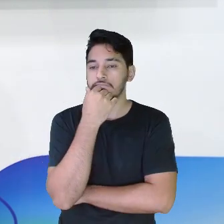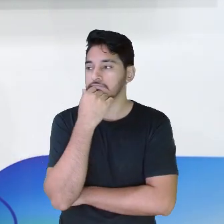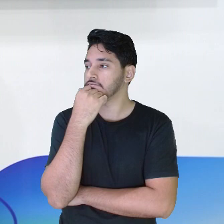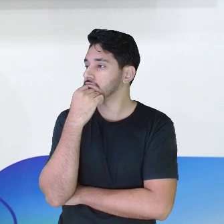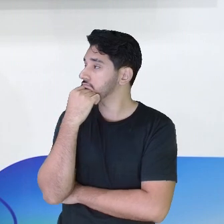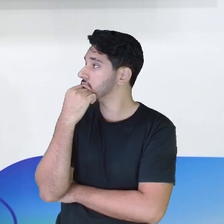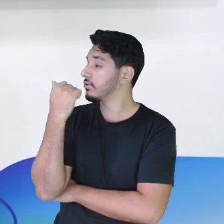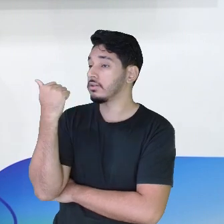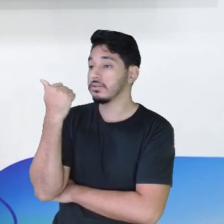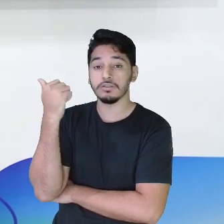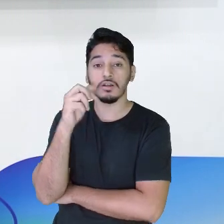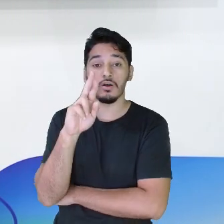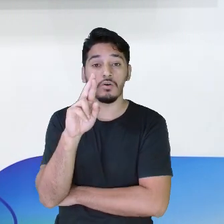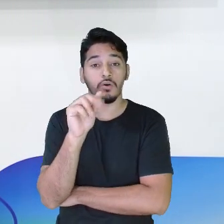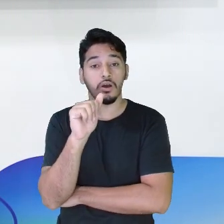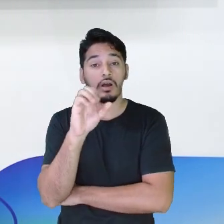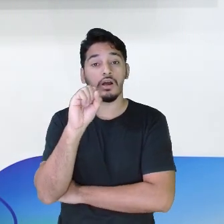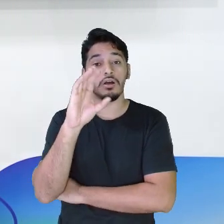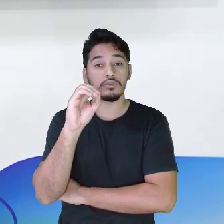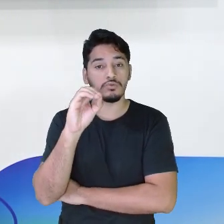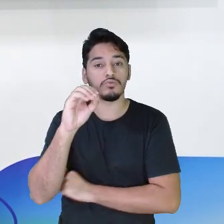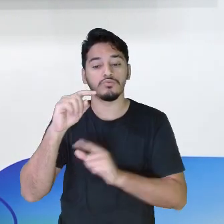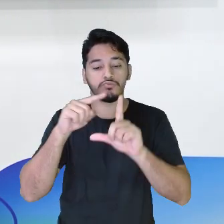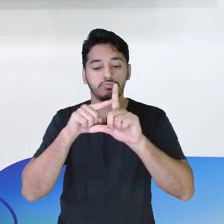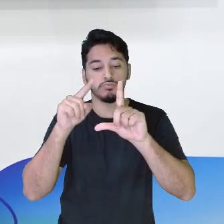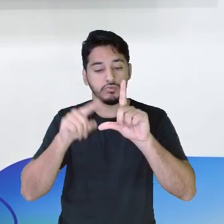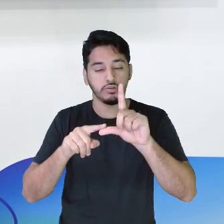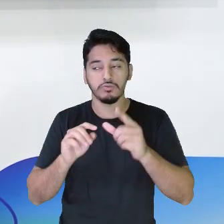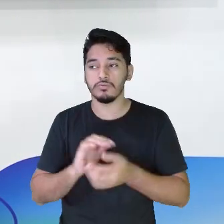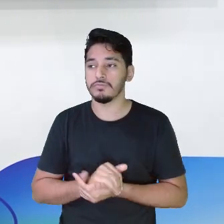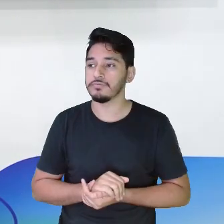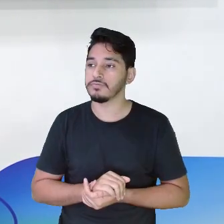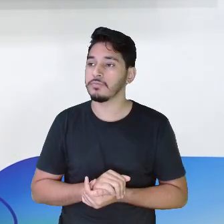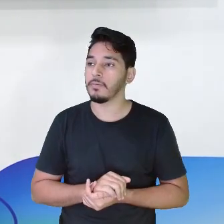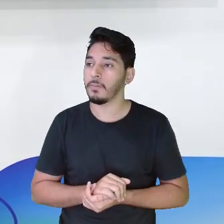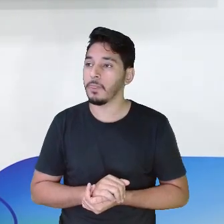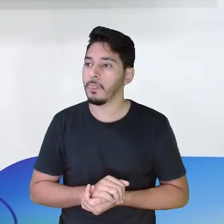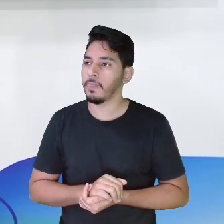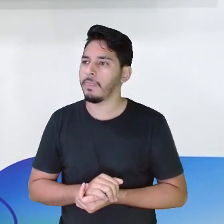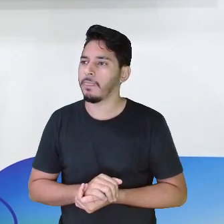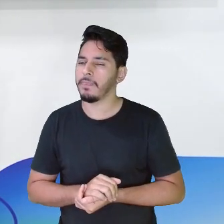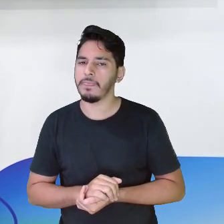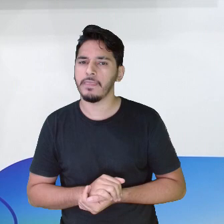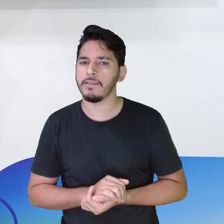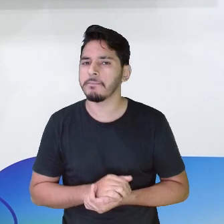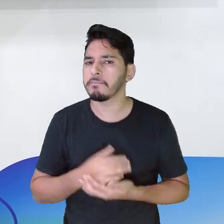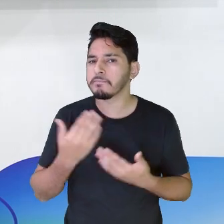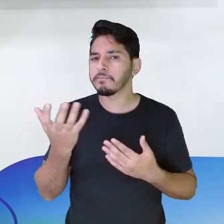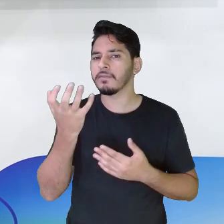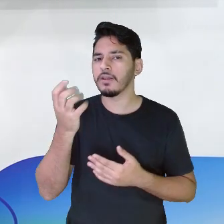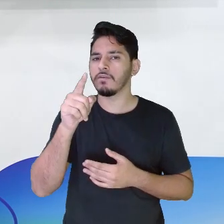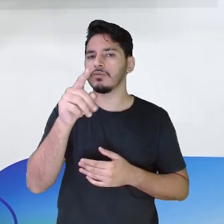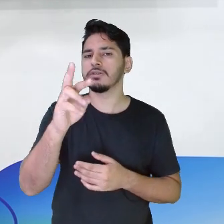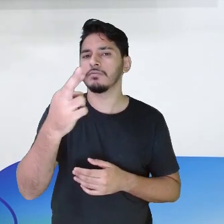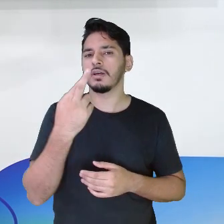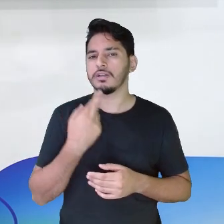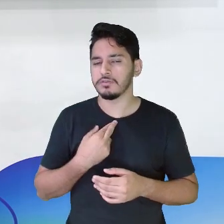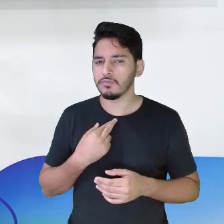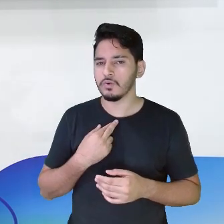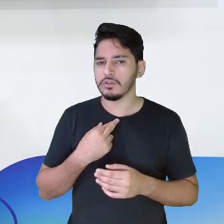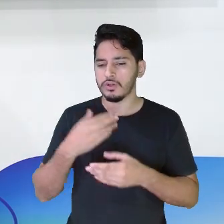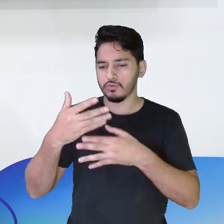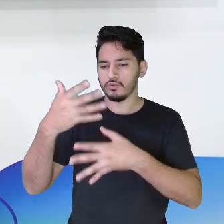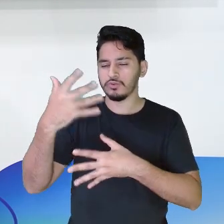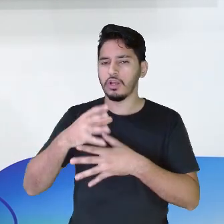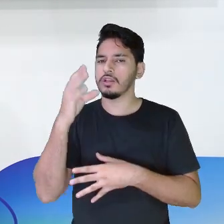Ângulo raso, 180 graus. E agora eu quero que você me responda aí no